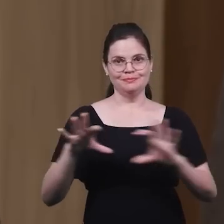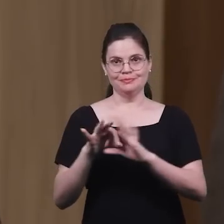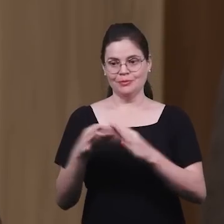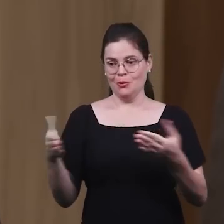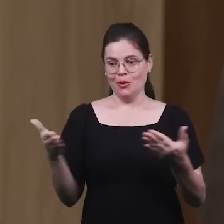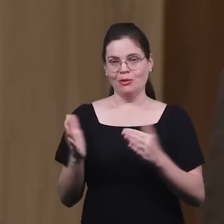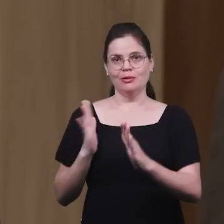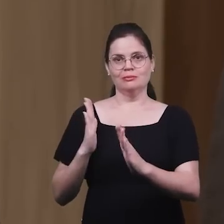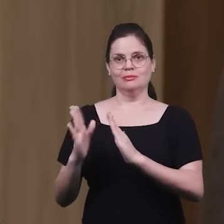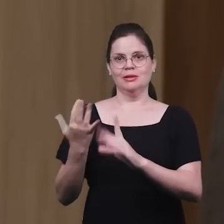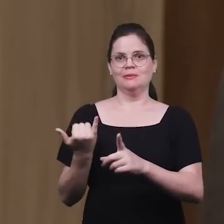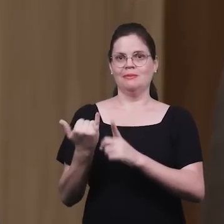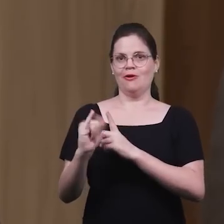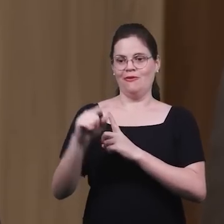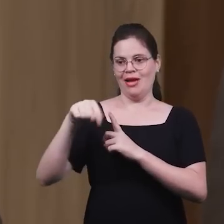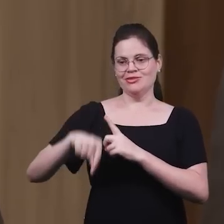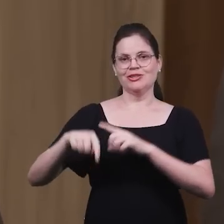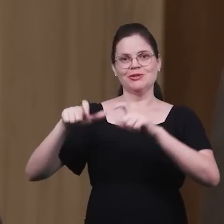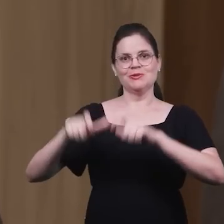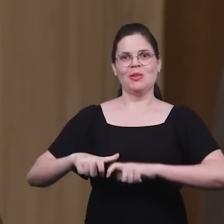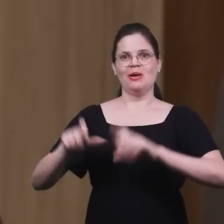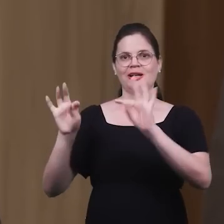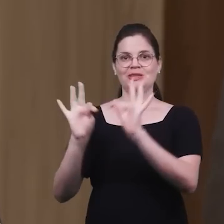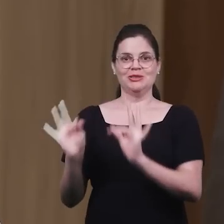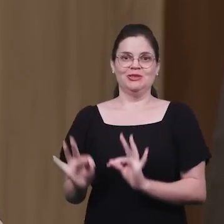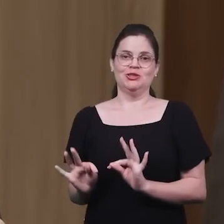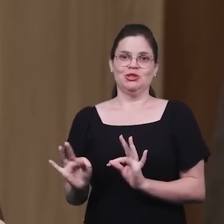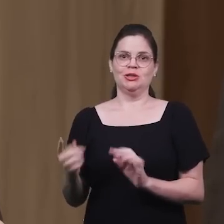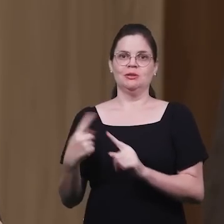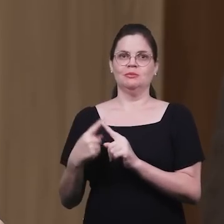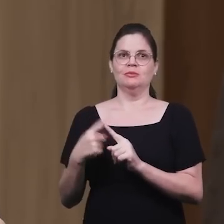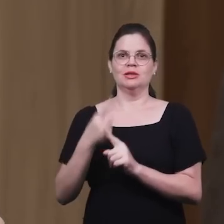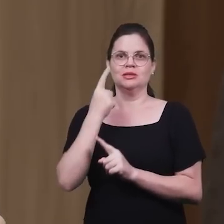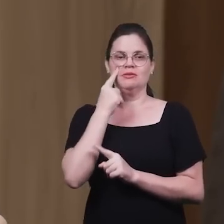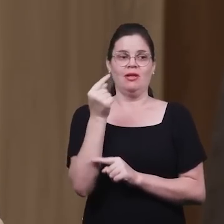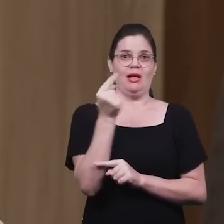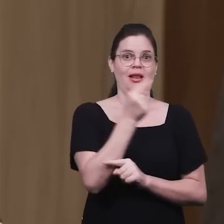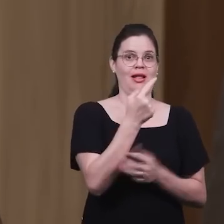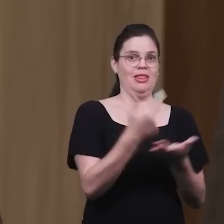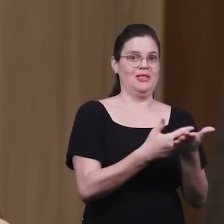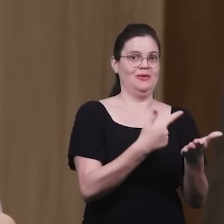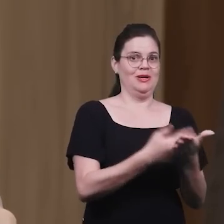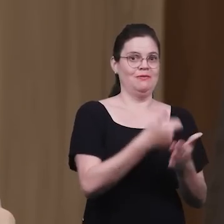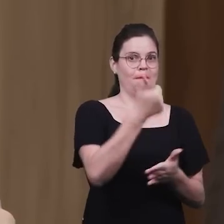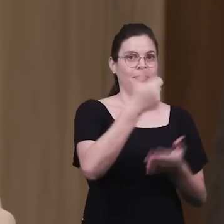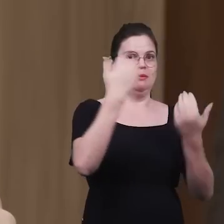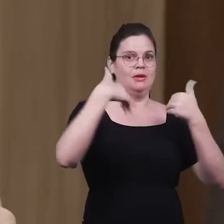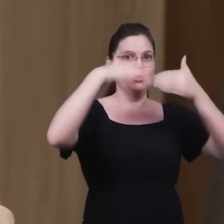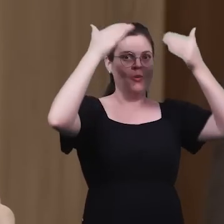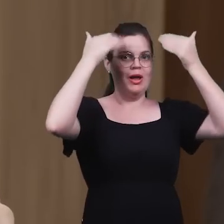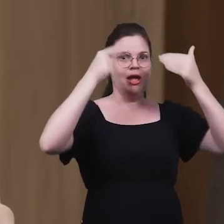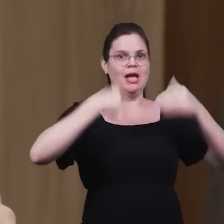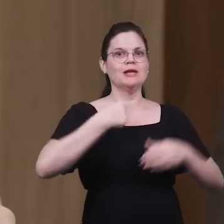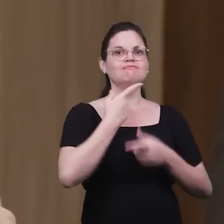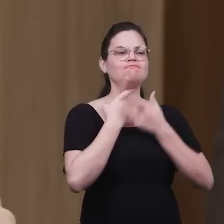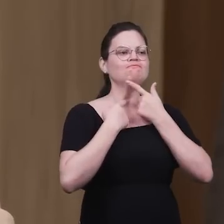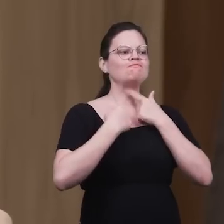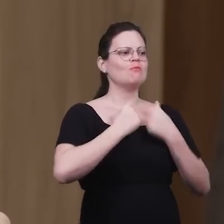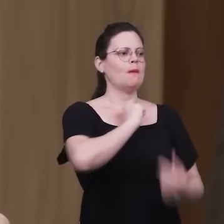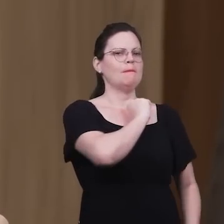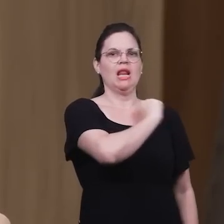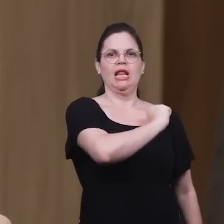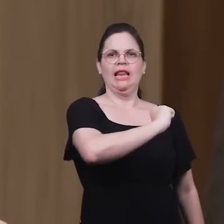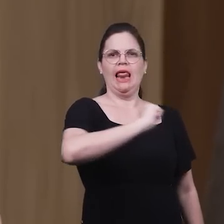esse momento profético aqui na carta a Tiatira, é que Jezabel, quando nós olhamos lá em 1 Reis, ela mata